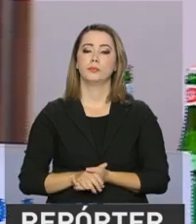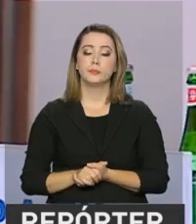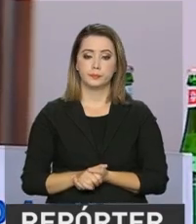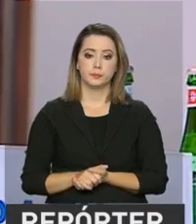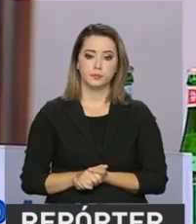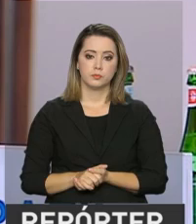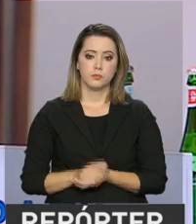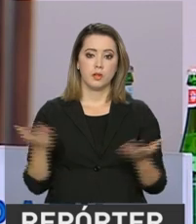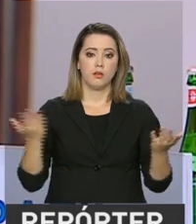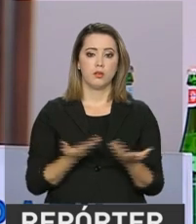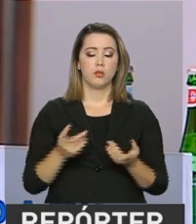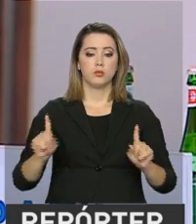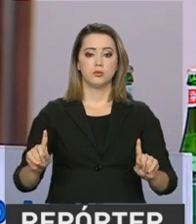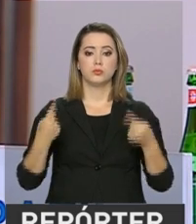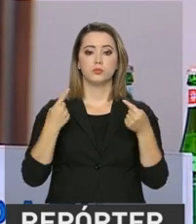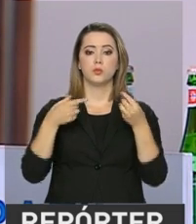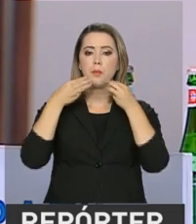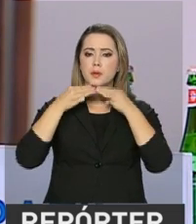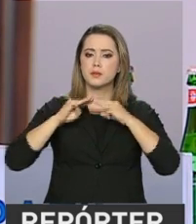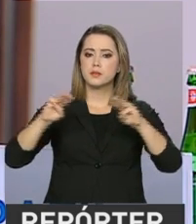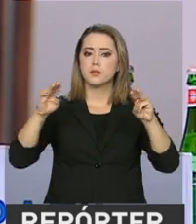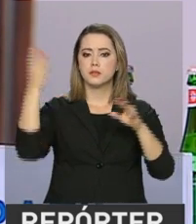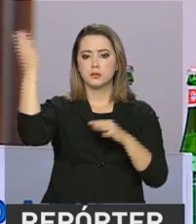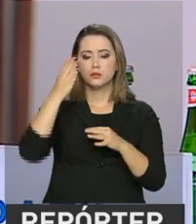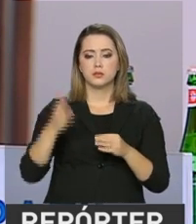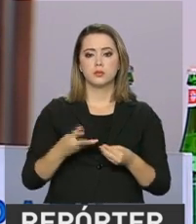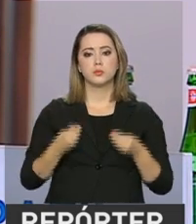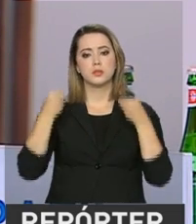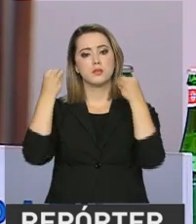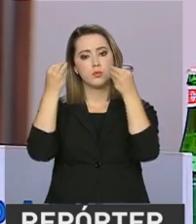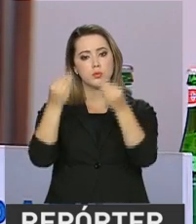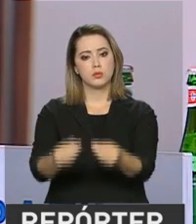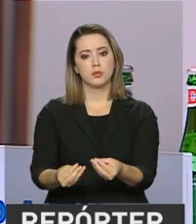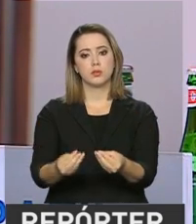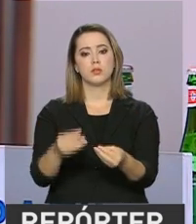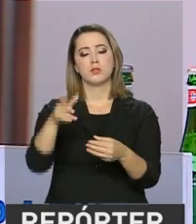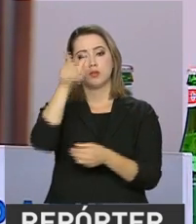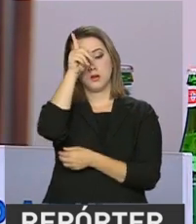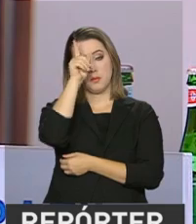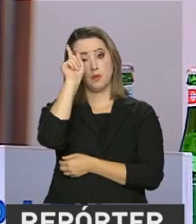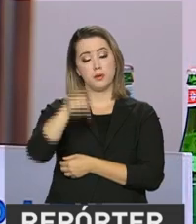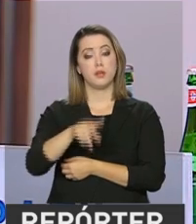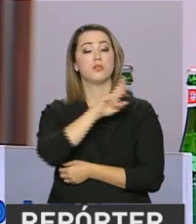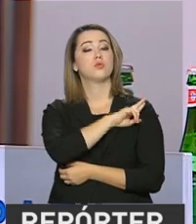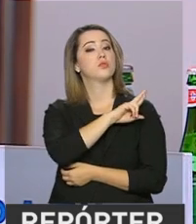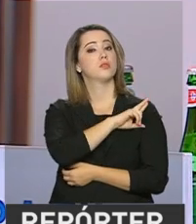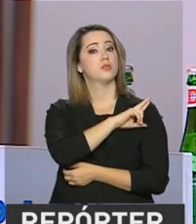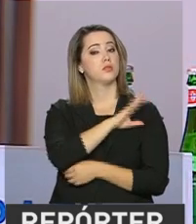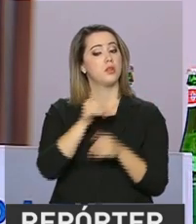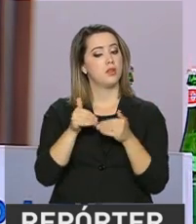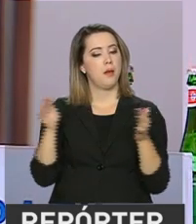cenário desafiador, a mensagem que o Brasil traz a Hamburgo é de responsabilidade